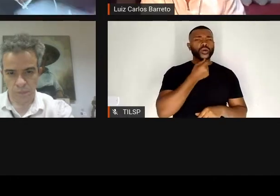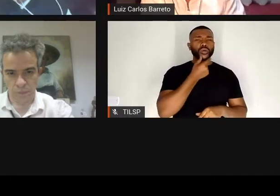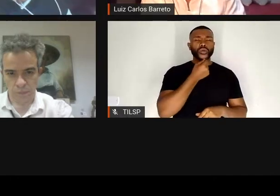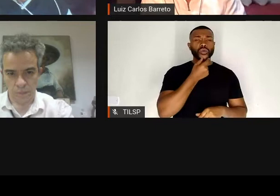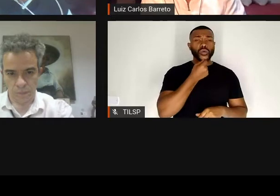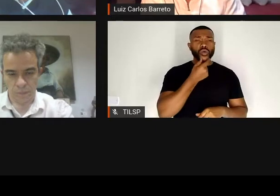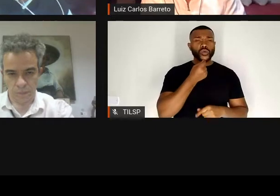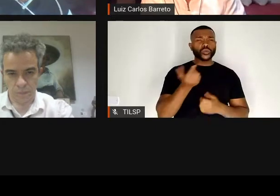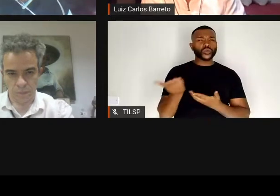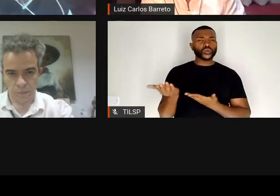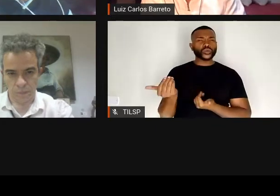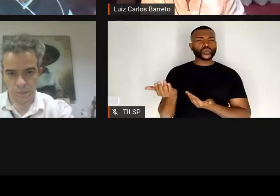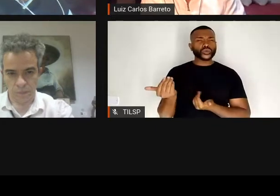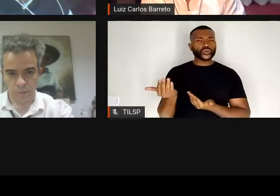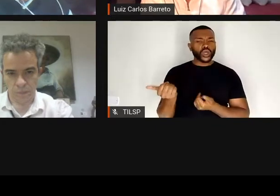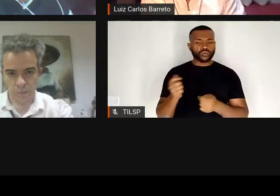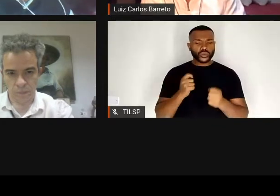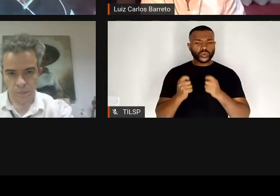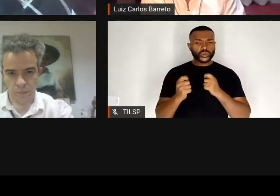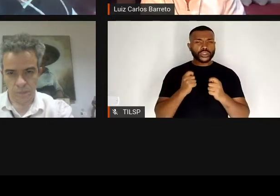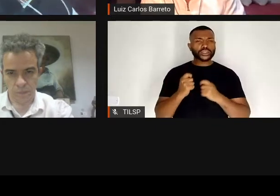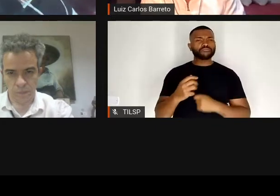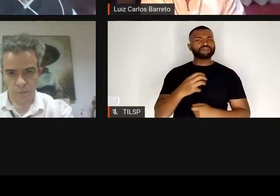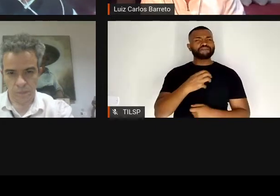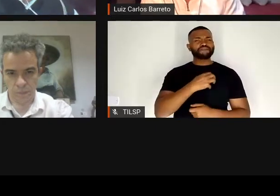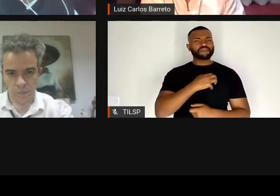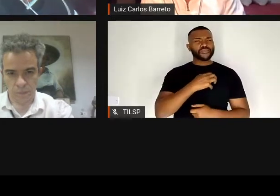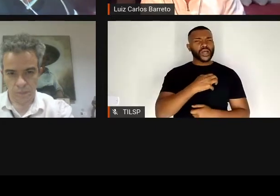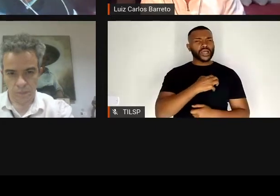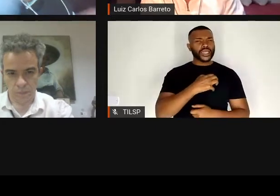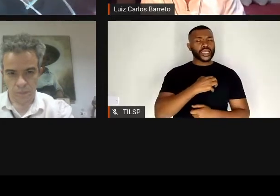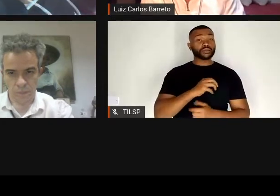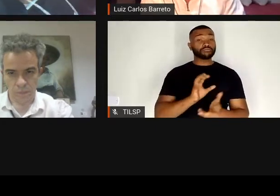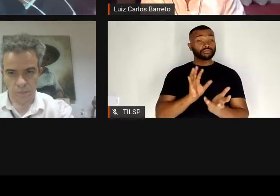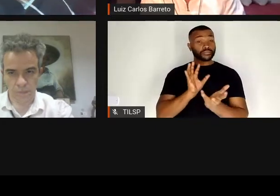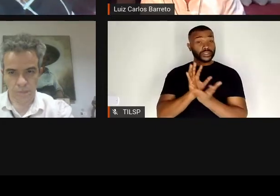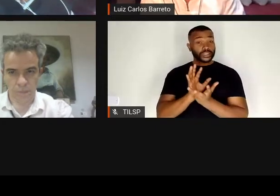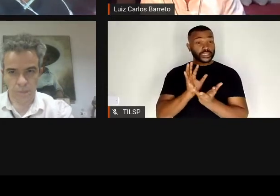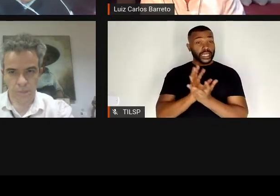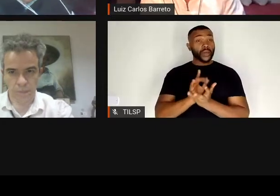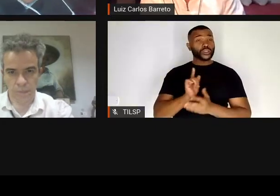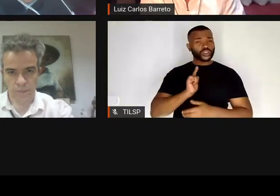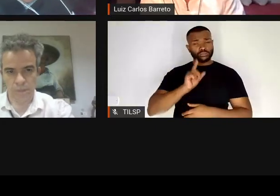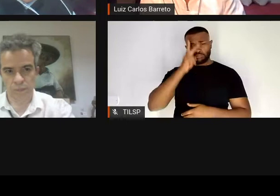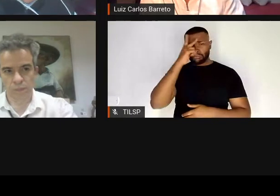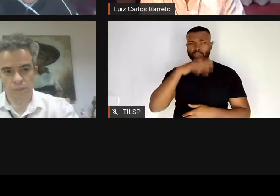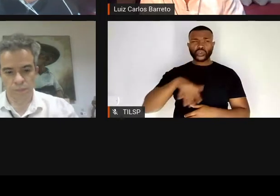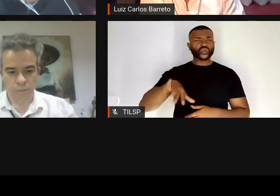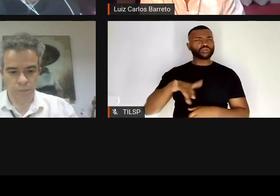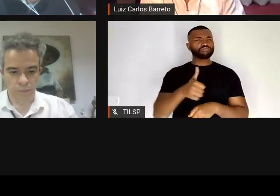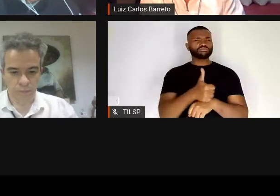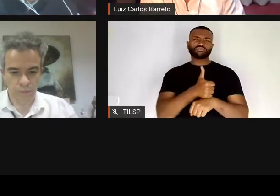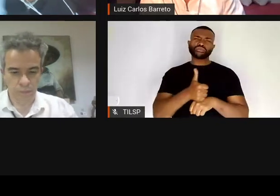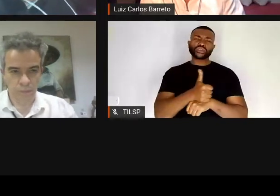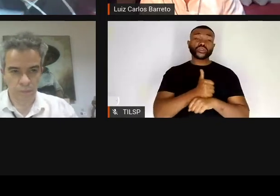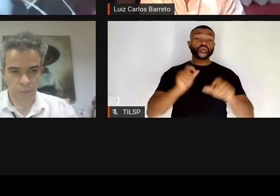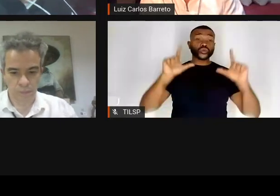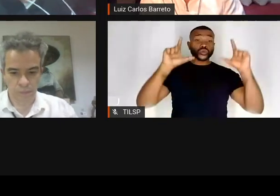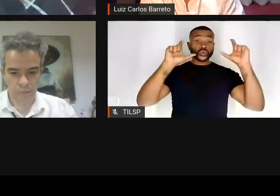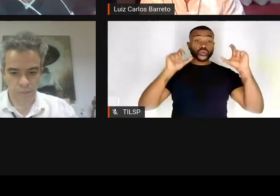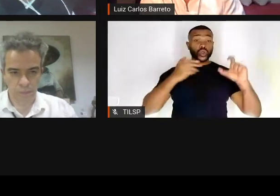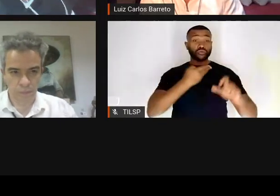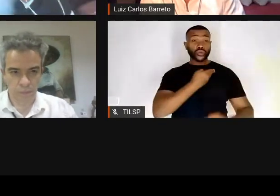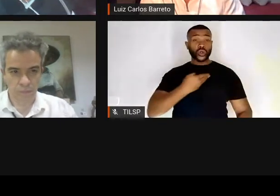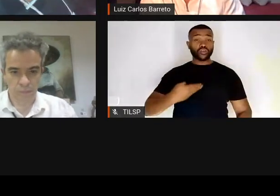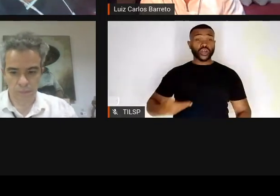jovem jornalista baiano ali, com aquela equipe de astro, o fotógrafo do Cruzeiro na época era como um deus,